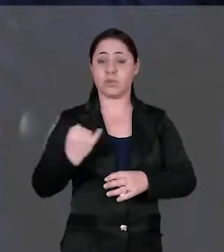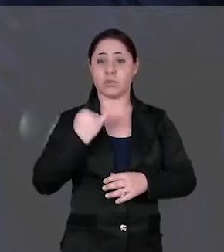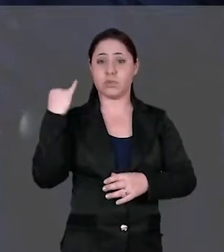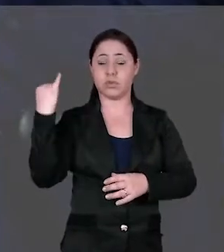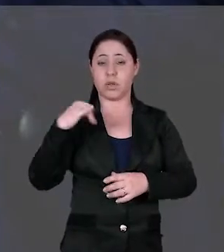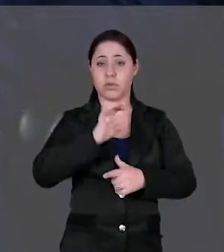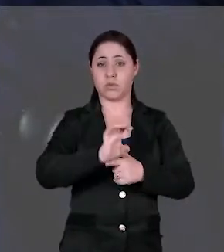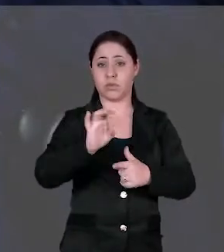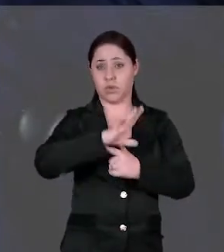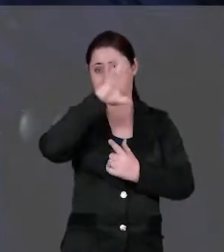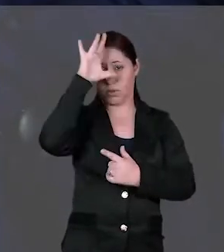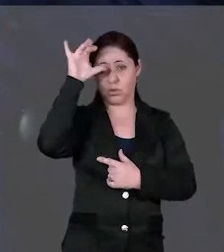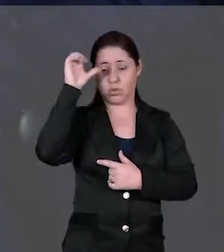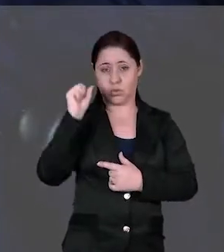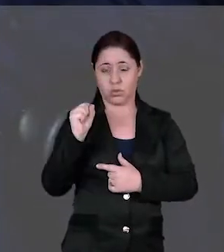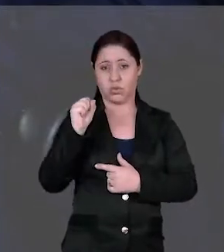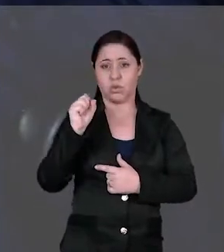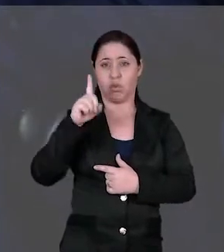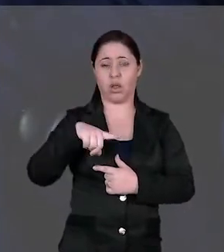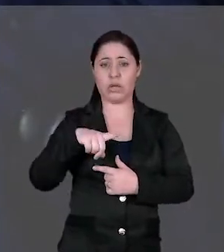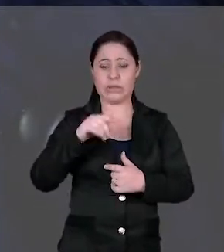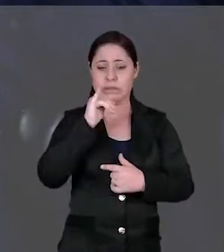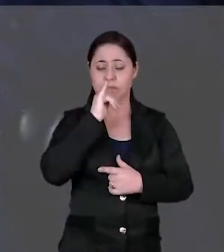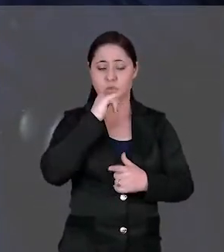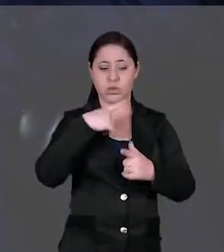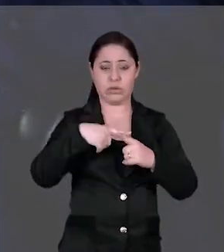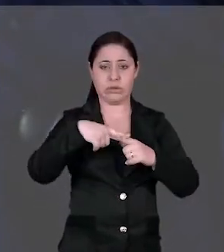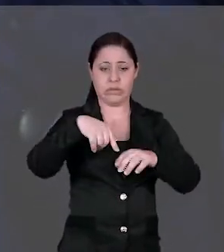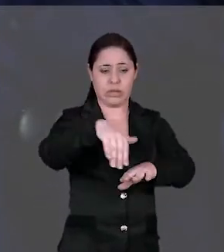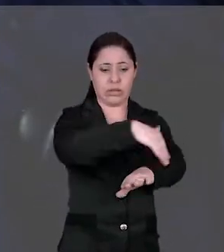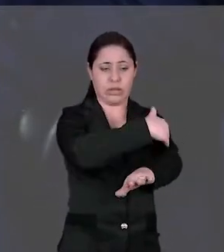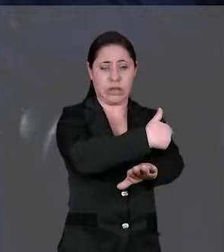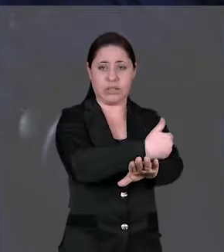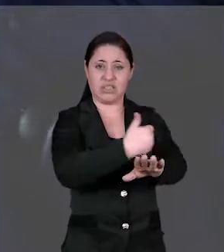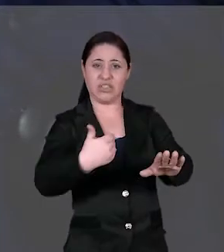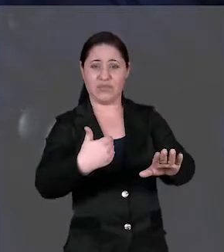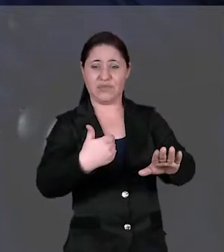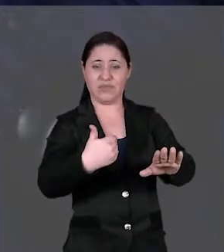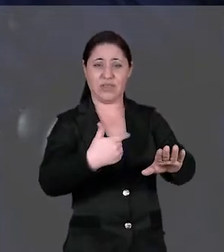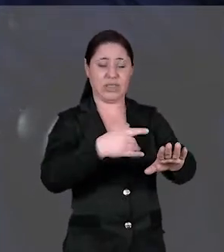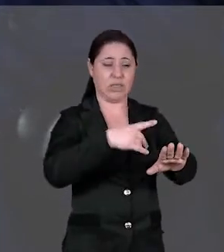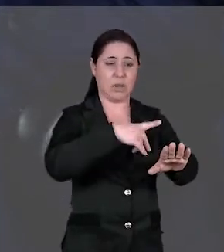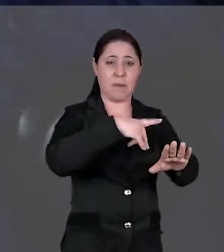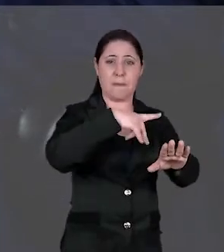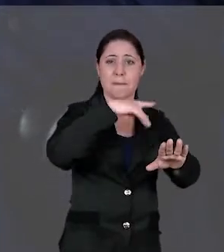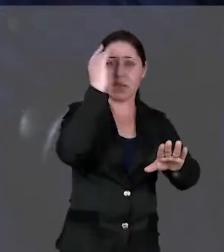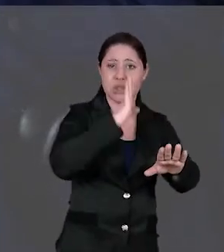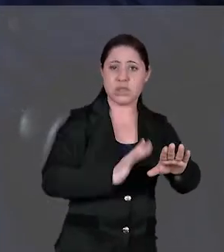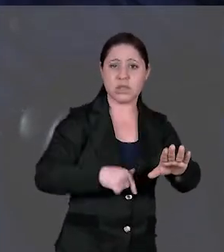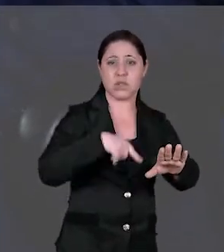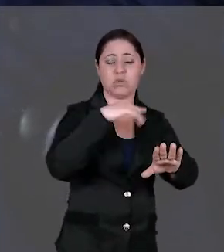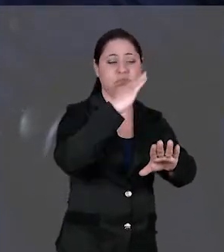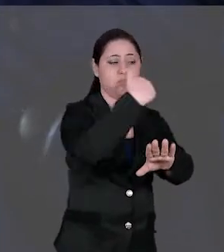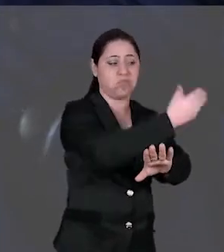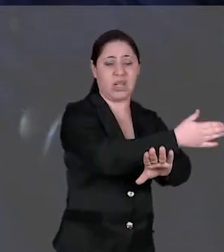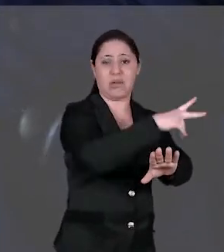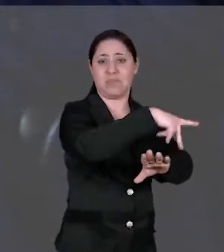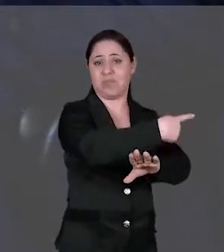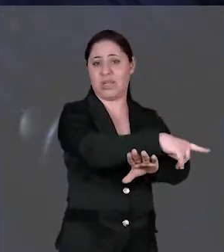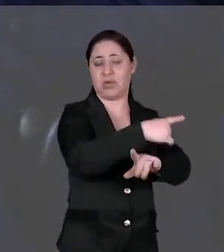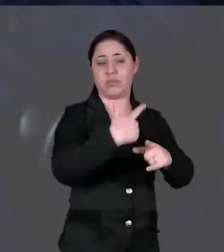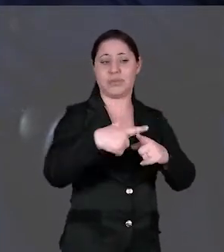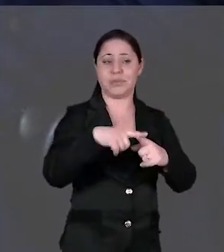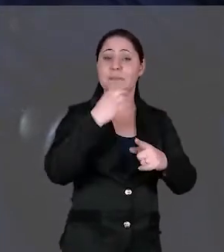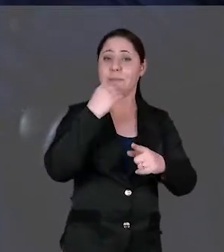que é muito importante para Mato Grosso do Sul, por conta da fronteira seca, que o senhor citou aí também, que em breve podemos